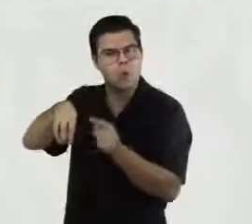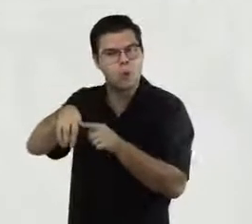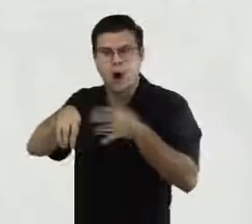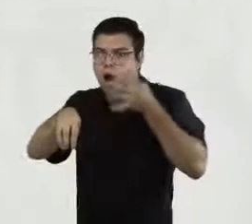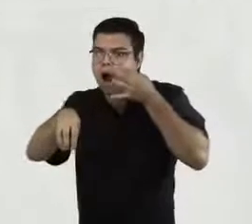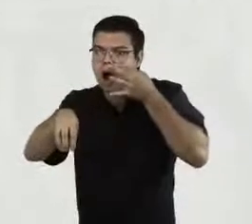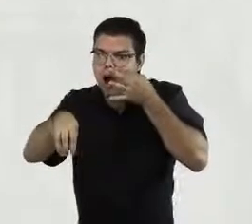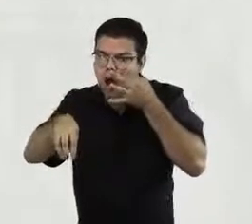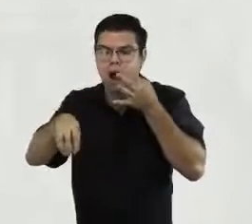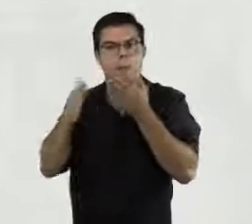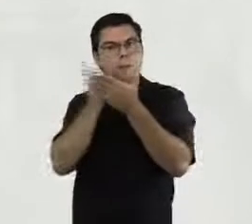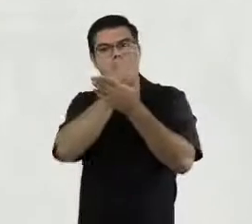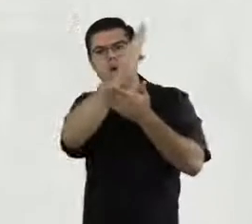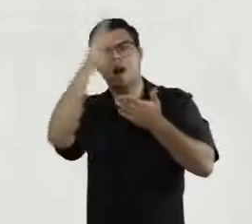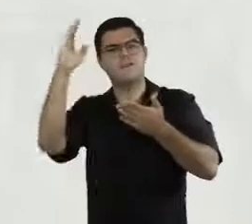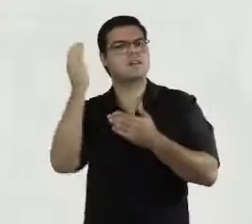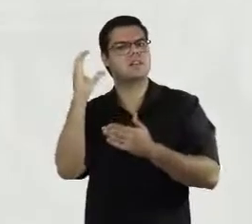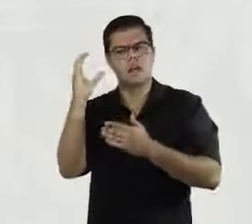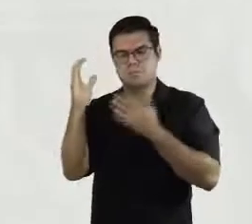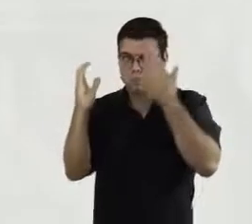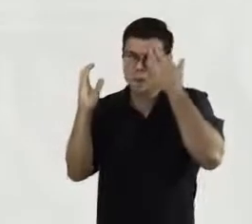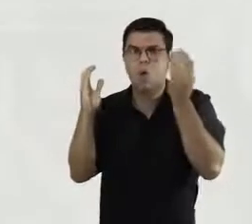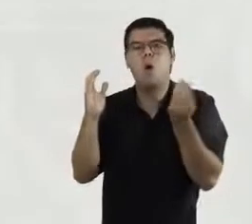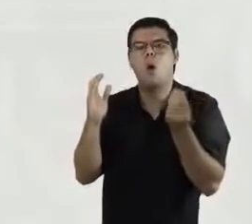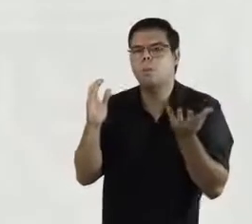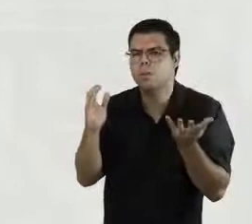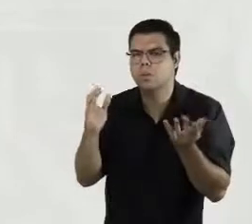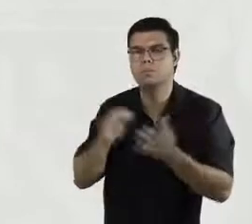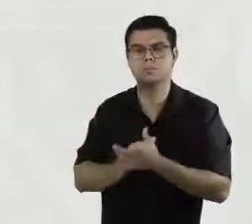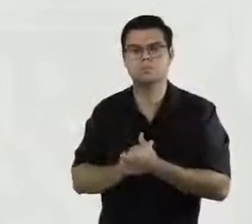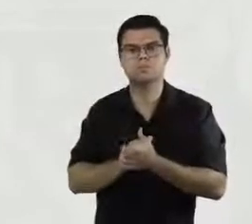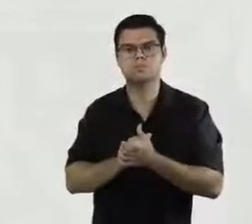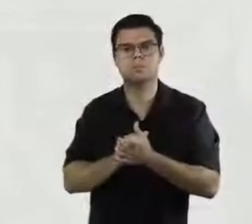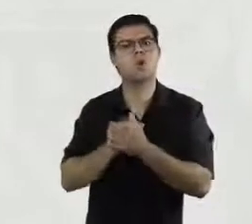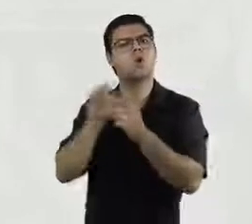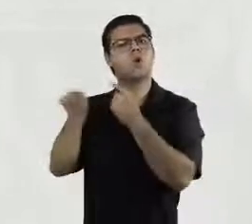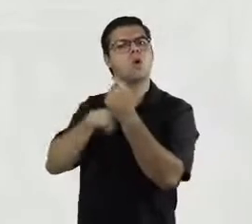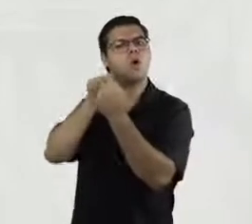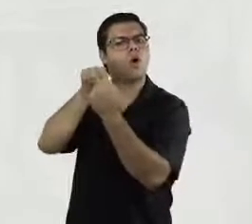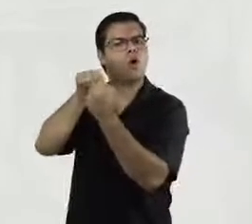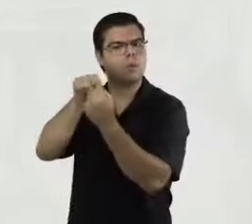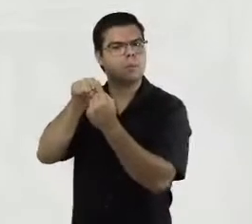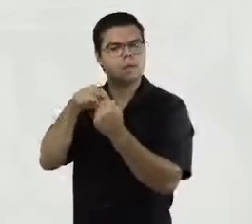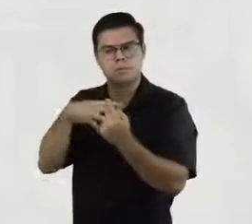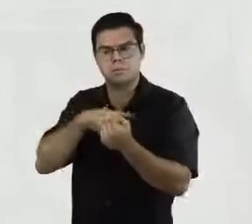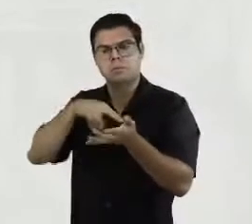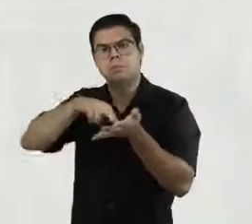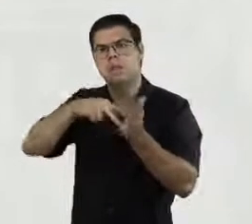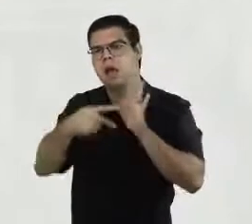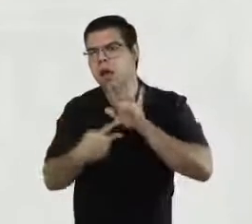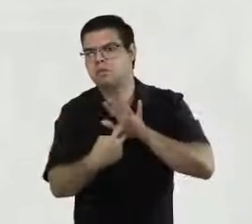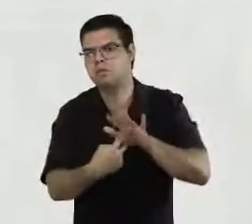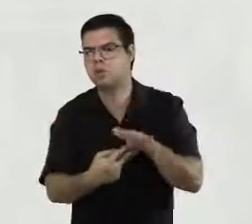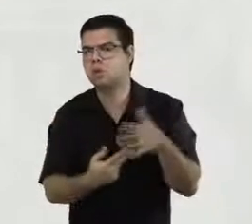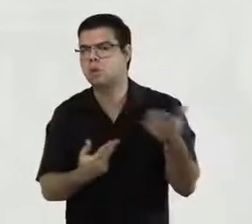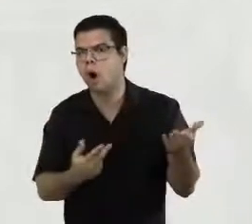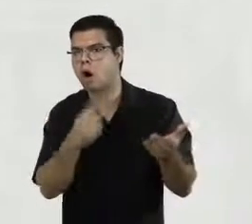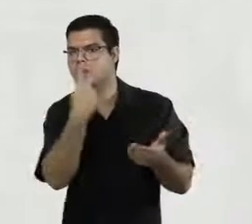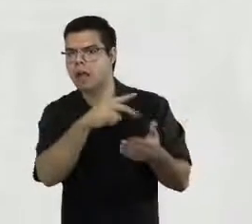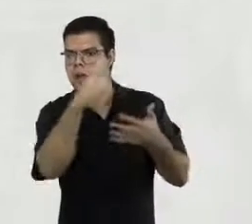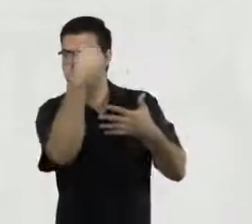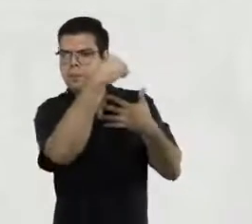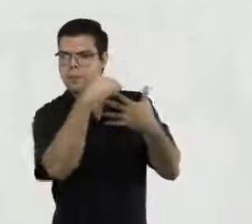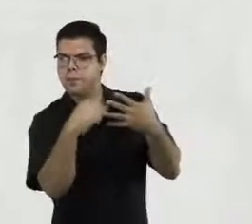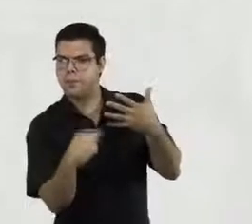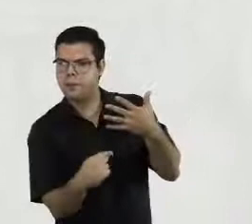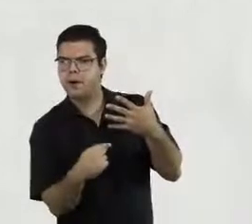evidencia a bibliografia como ciência? Em que sentido podemos determinar seus preceitos cientificamente?